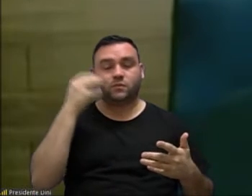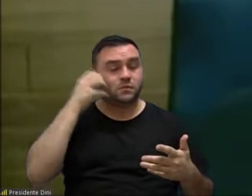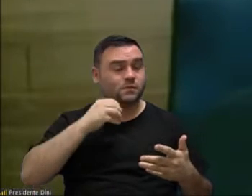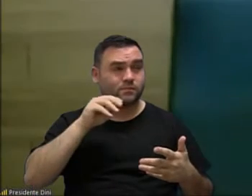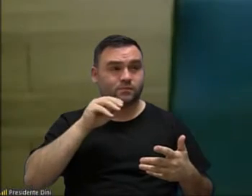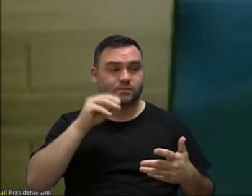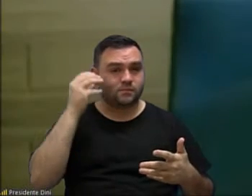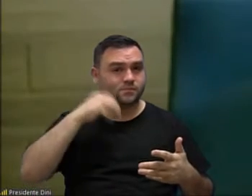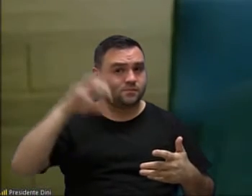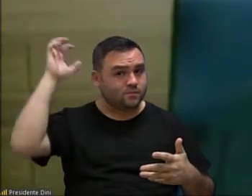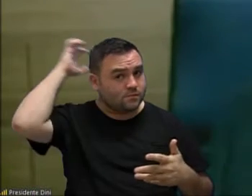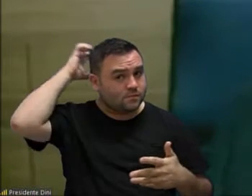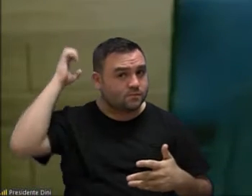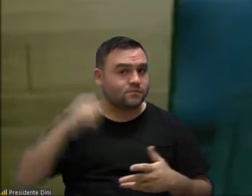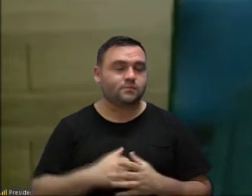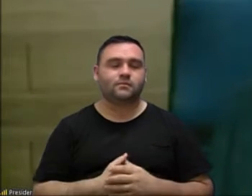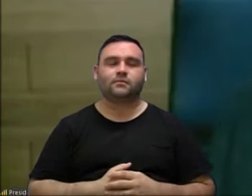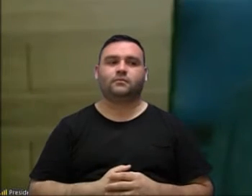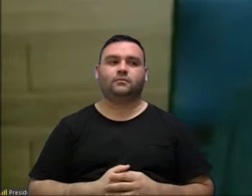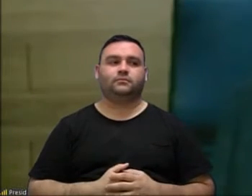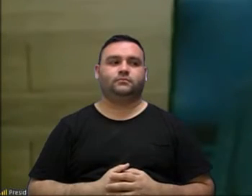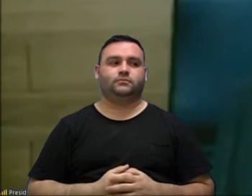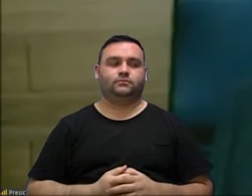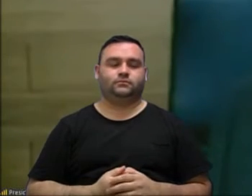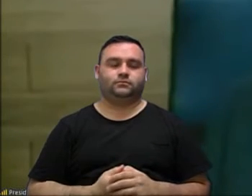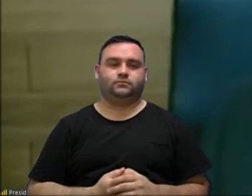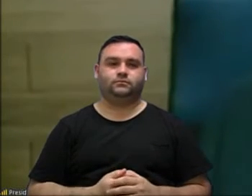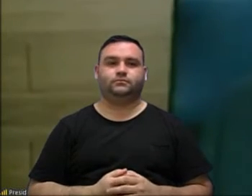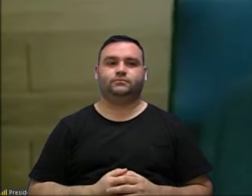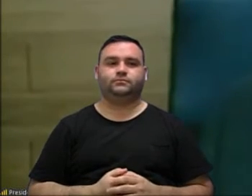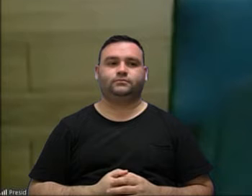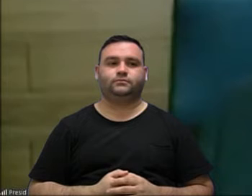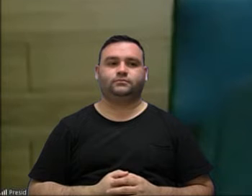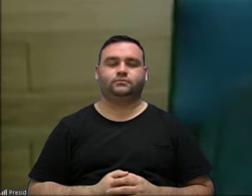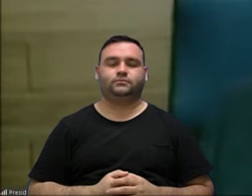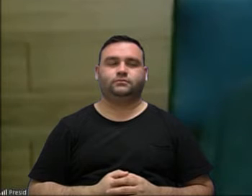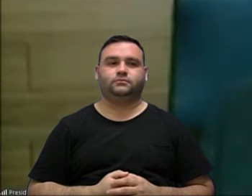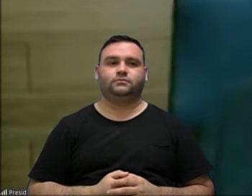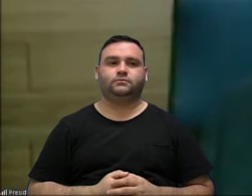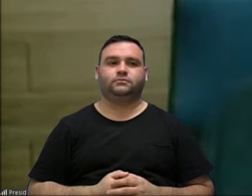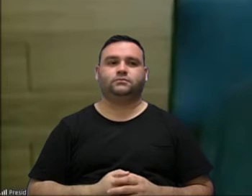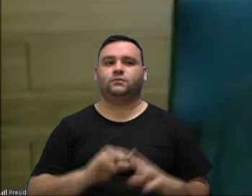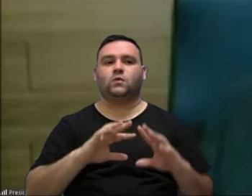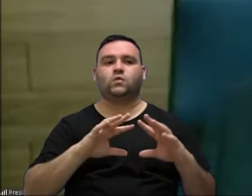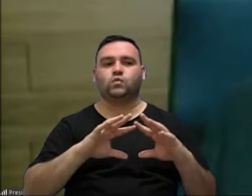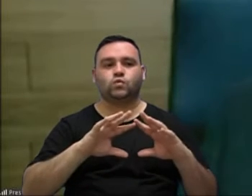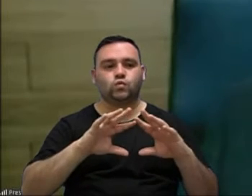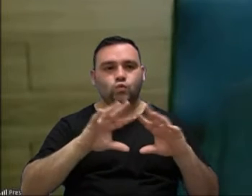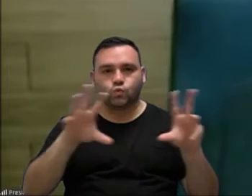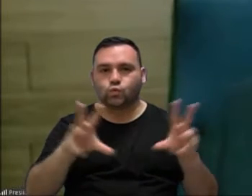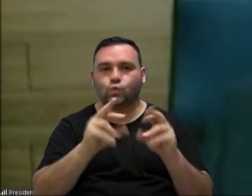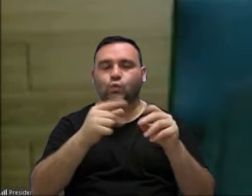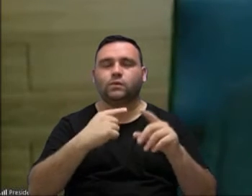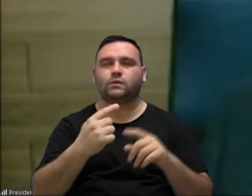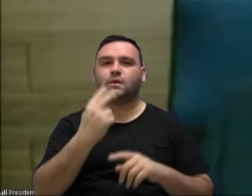Péricles eu vou ligar o microfone de todos